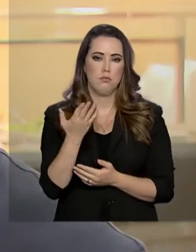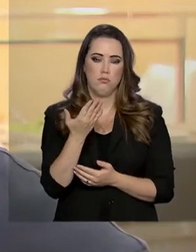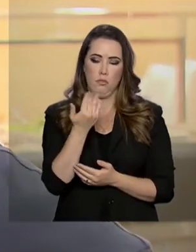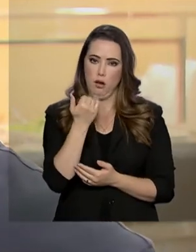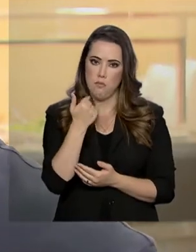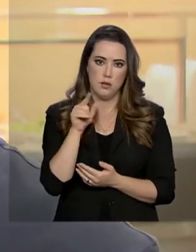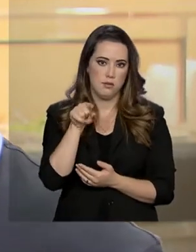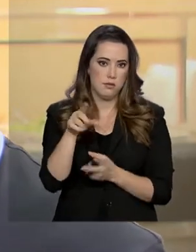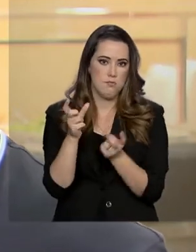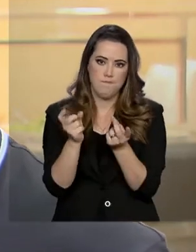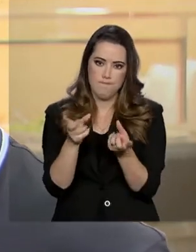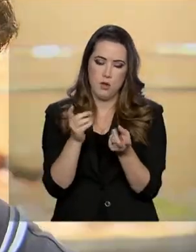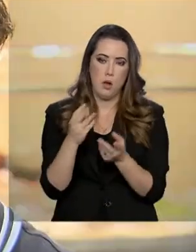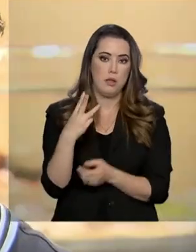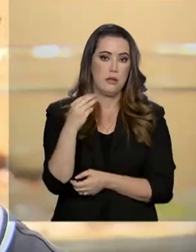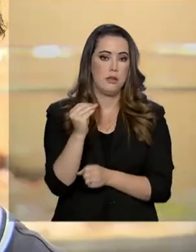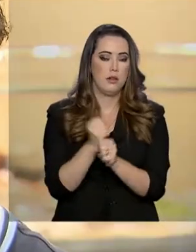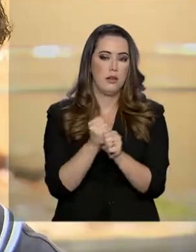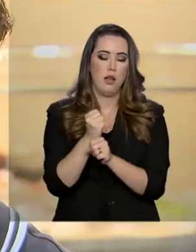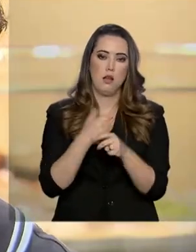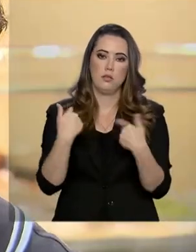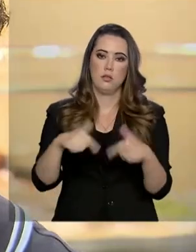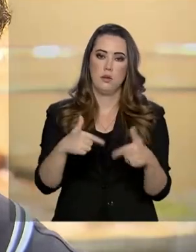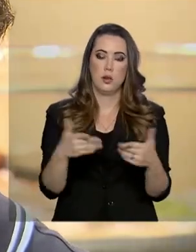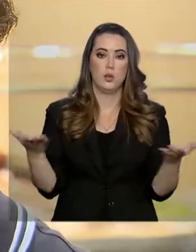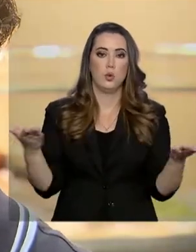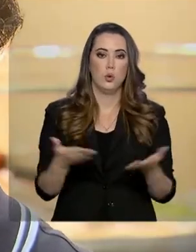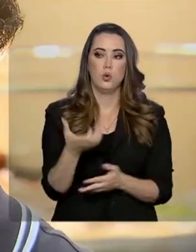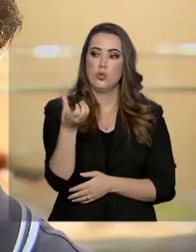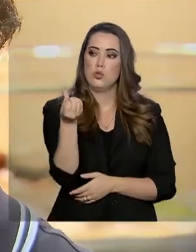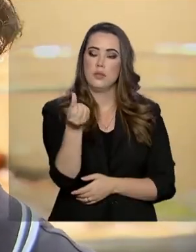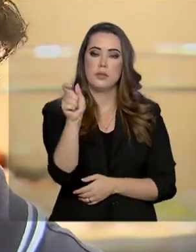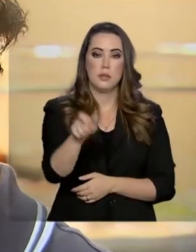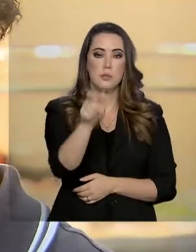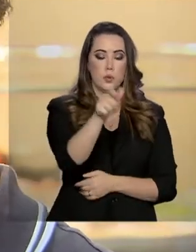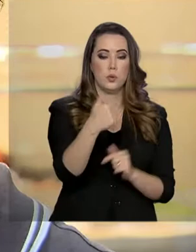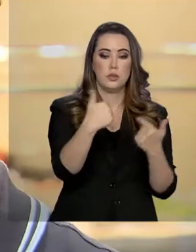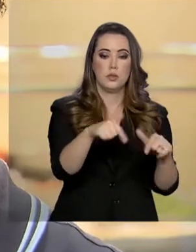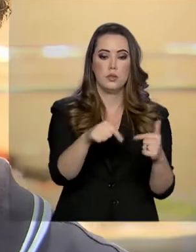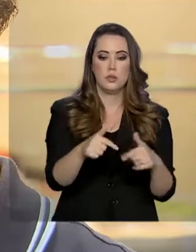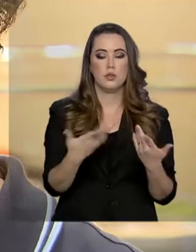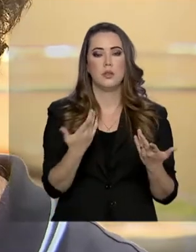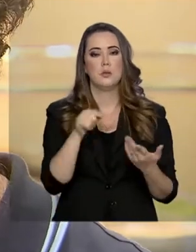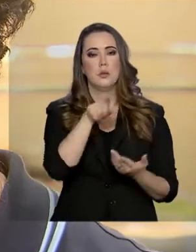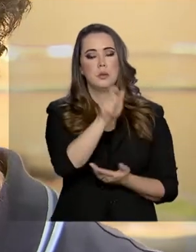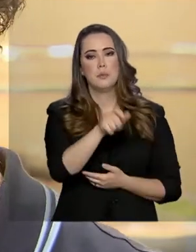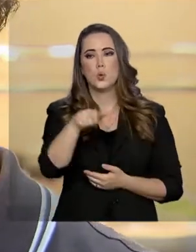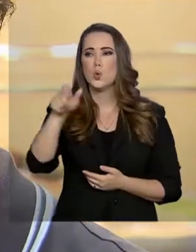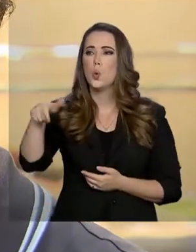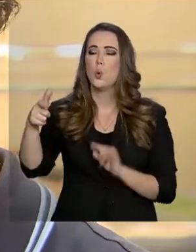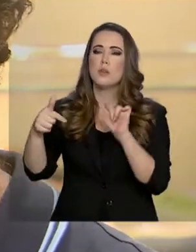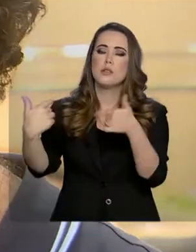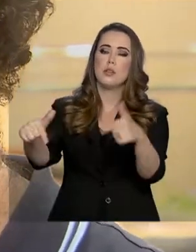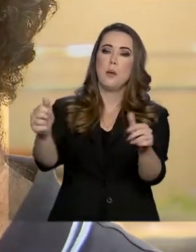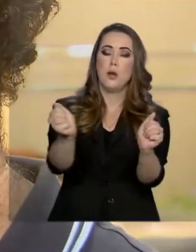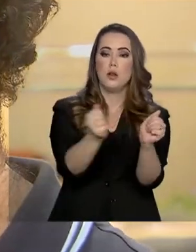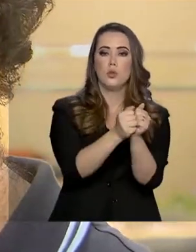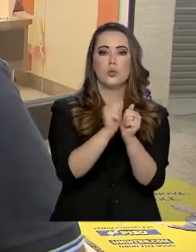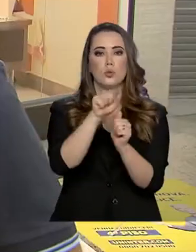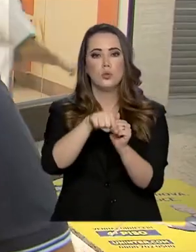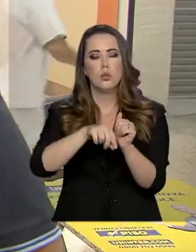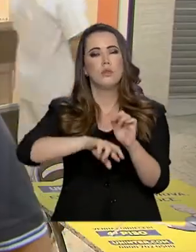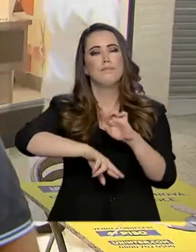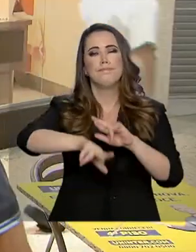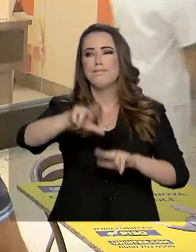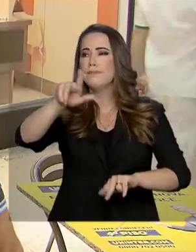há mais de 30 anos. Atualmente, ele tem 16 funcionários. O quadro de pessoal da sua empresa é estável.